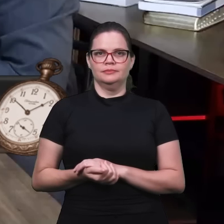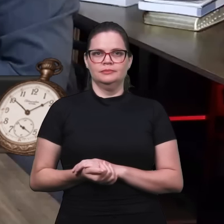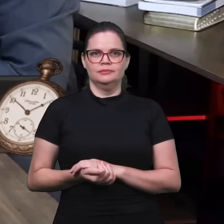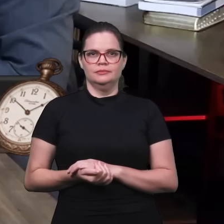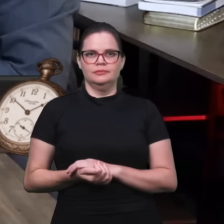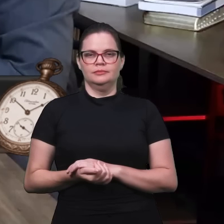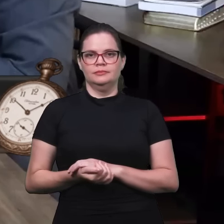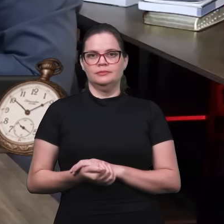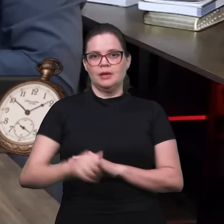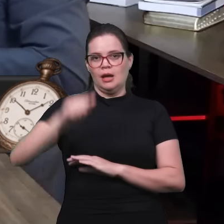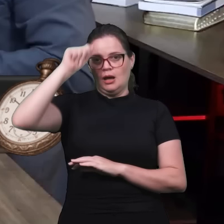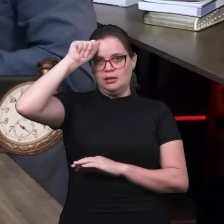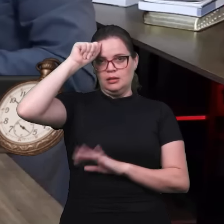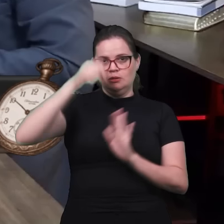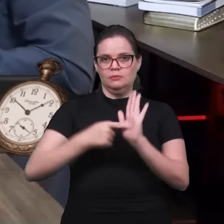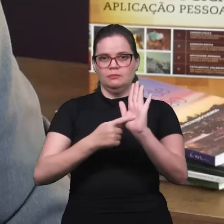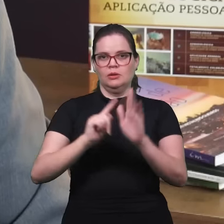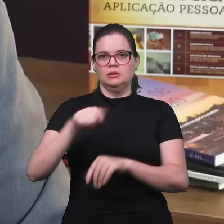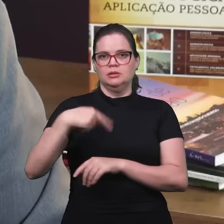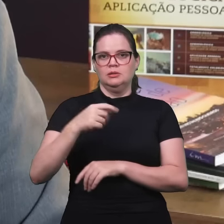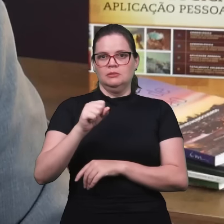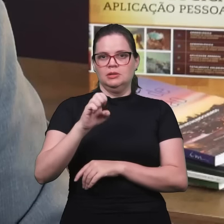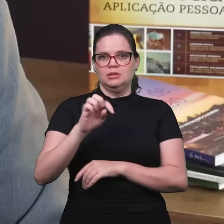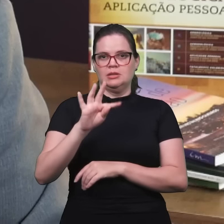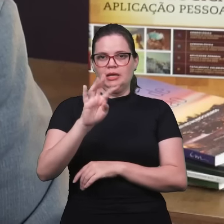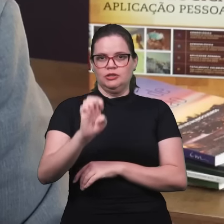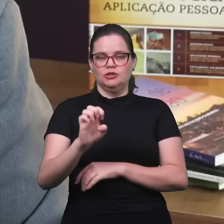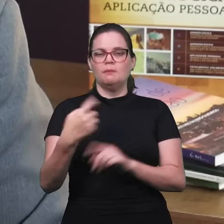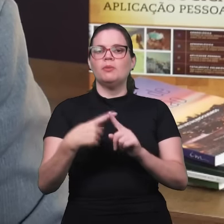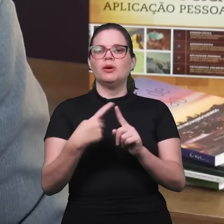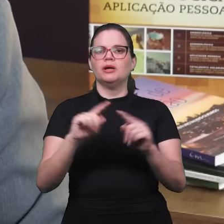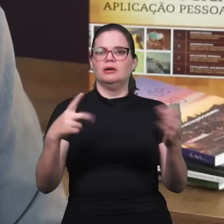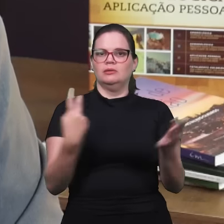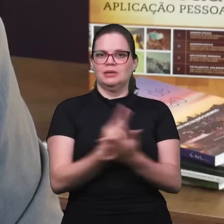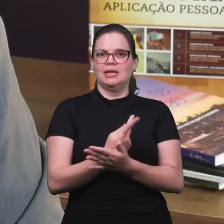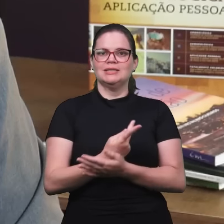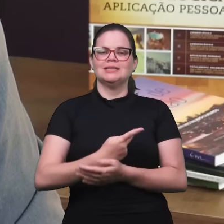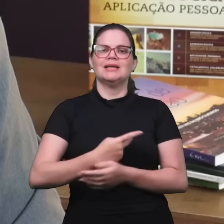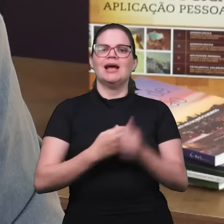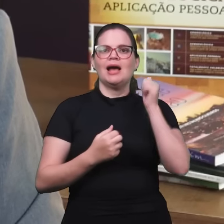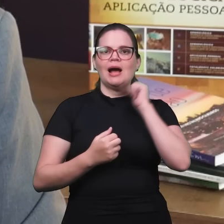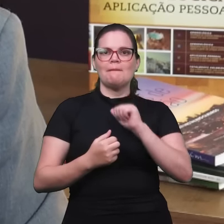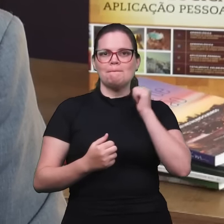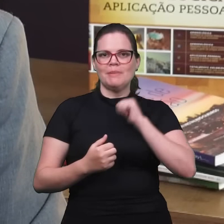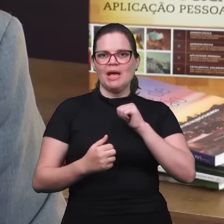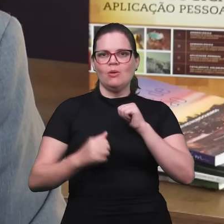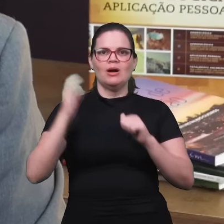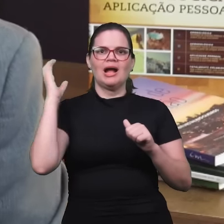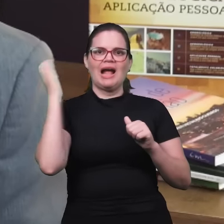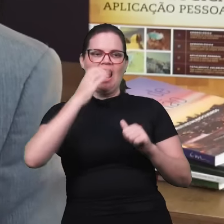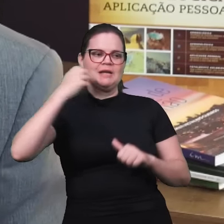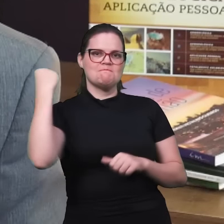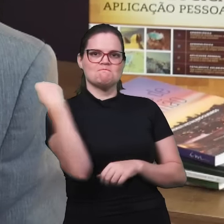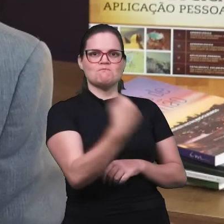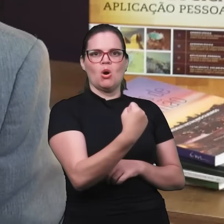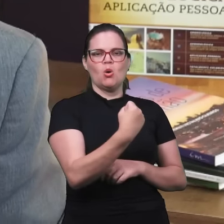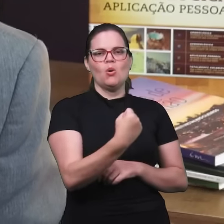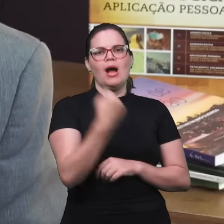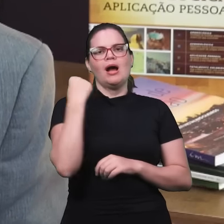fala de Sete, né? Porque Caim mata Abel, Deus providencia, se lembra ali de Eva, dá mais um filho,